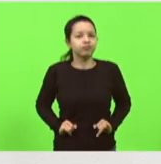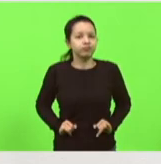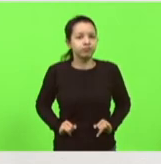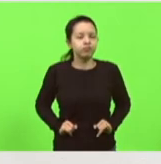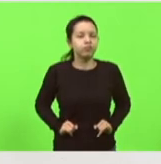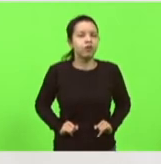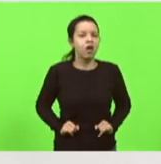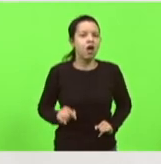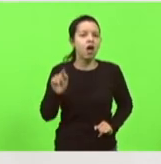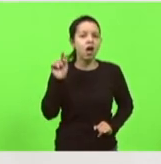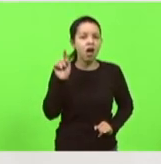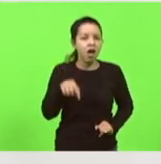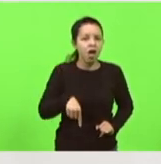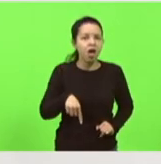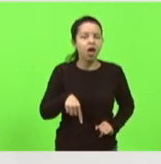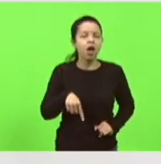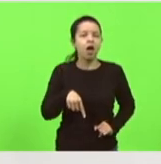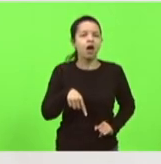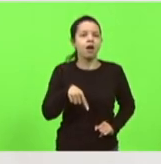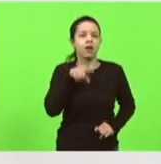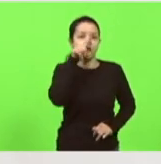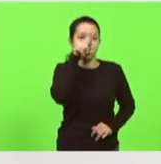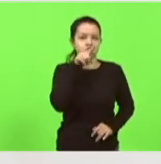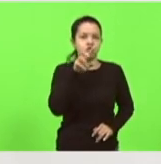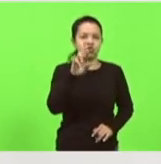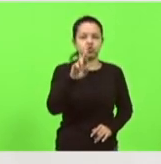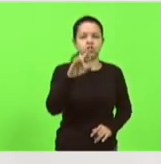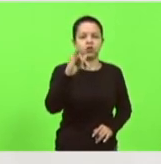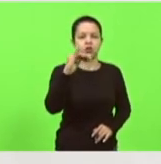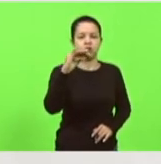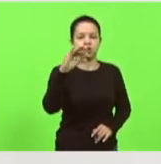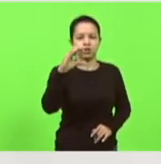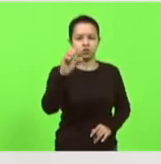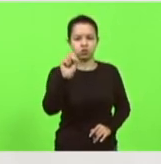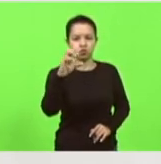Isso se chama Risco Brasil, para quem não sabe. Risco Brasil.